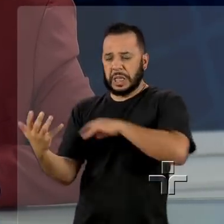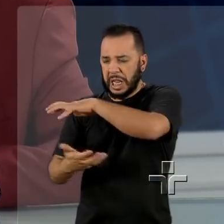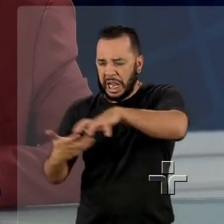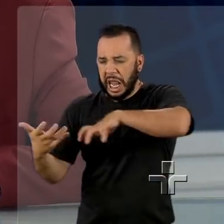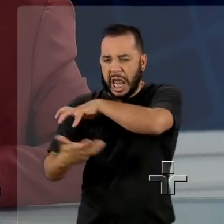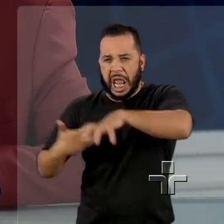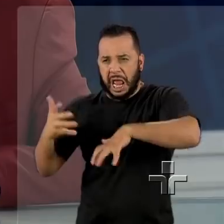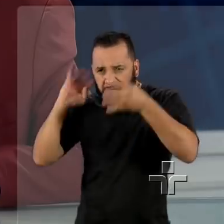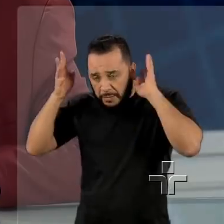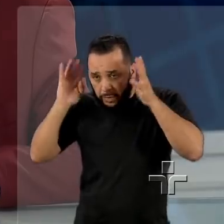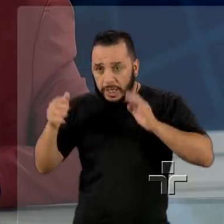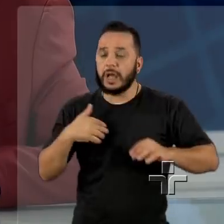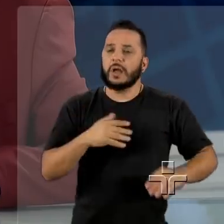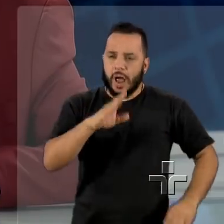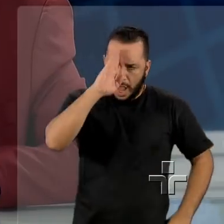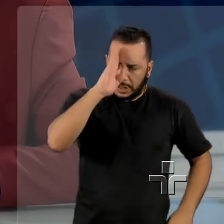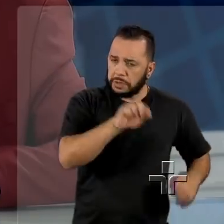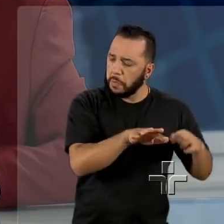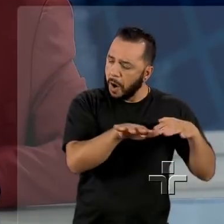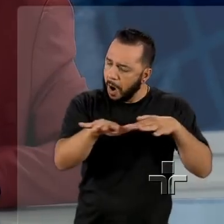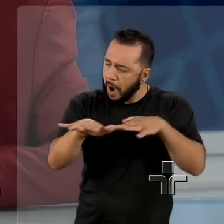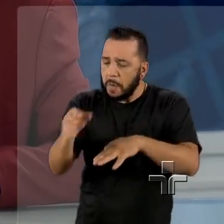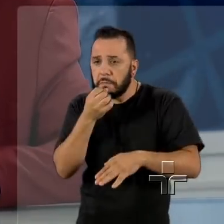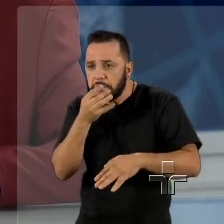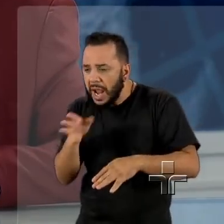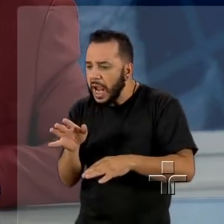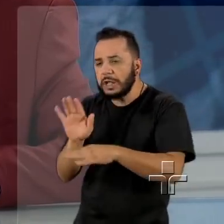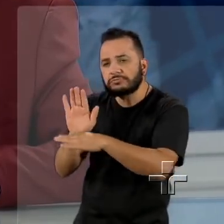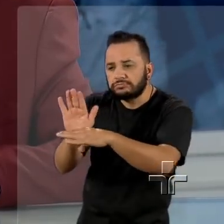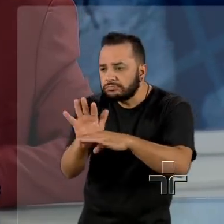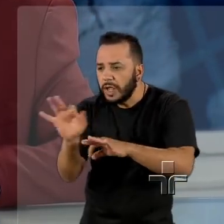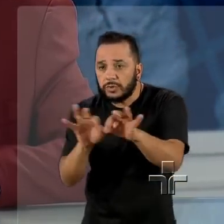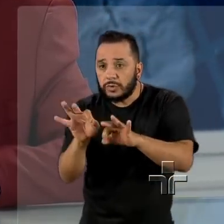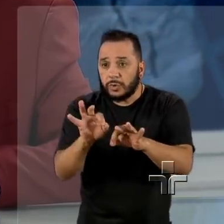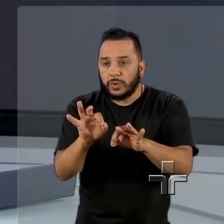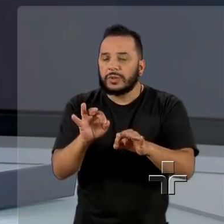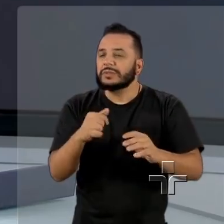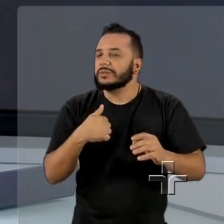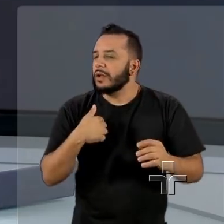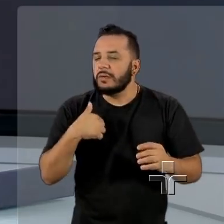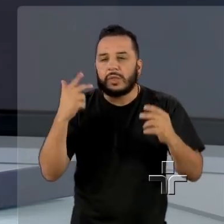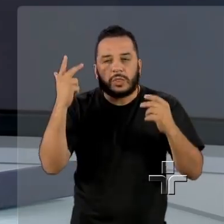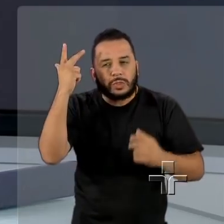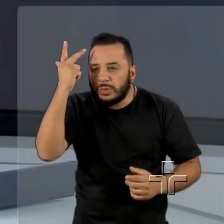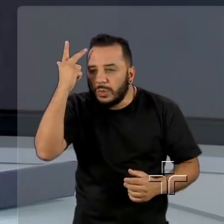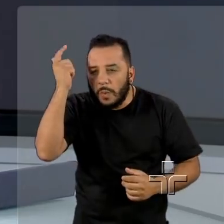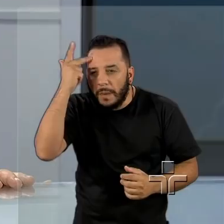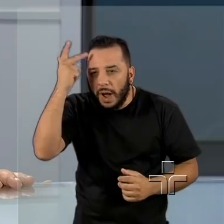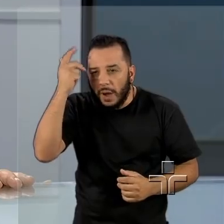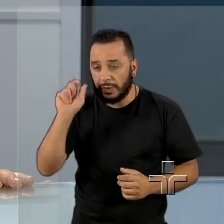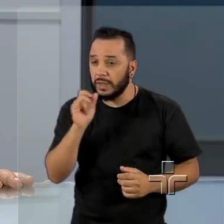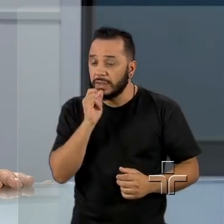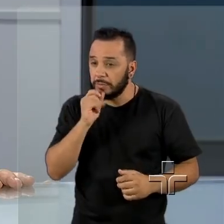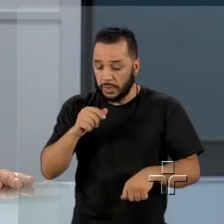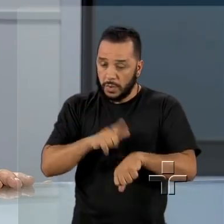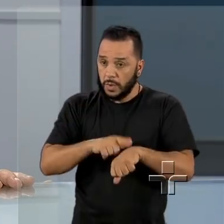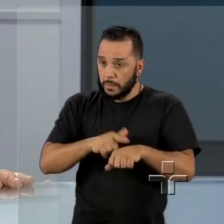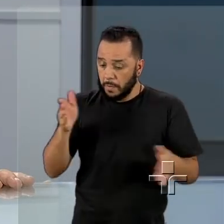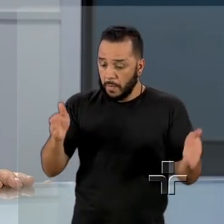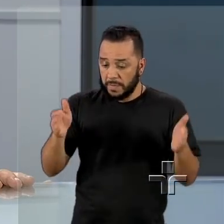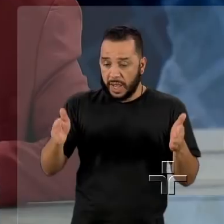as Forças Armadas demonstraram competência técnica, cuidado, do ponto de vista, o comandante